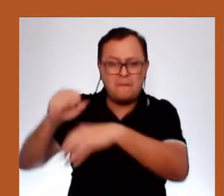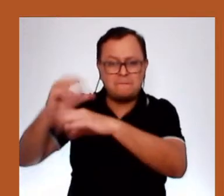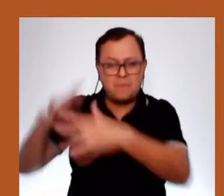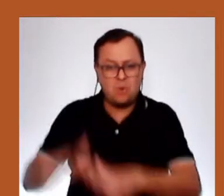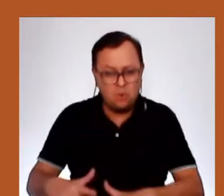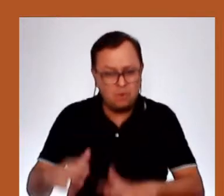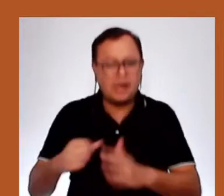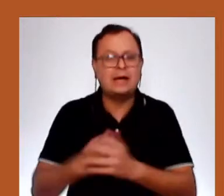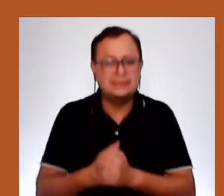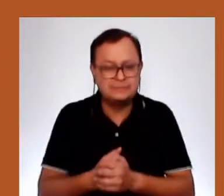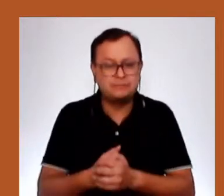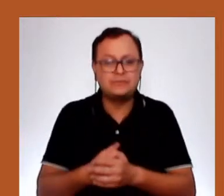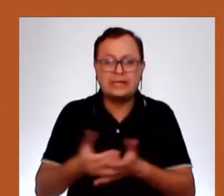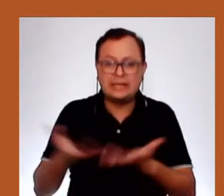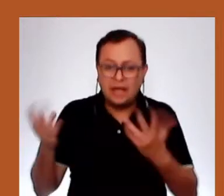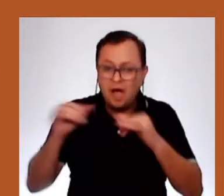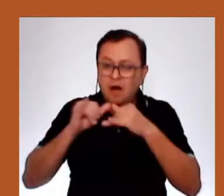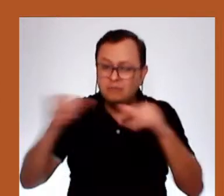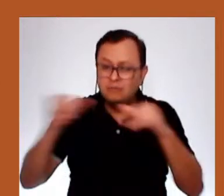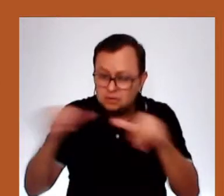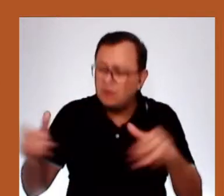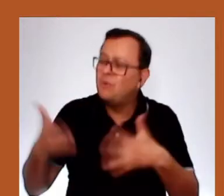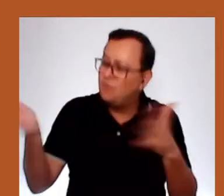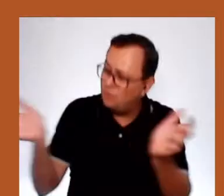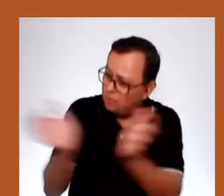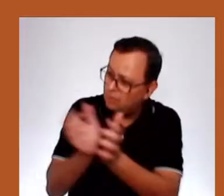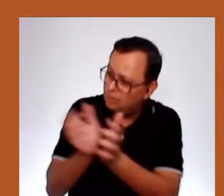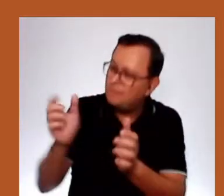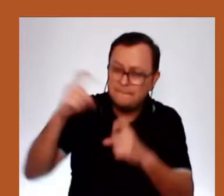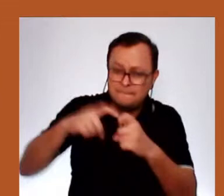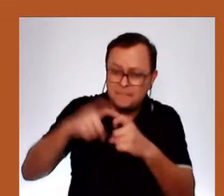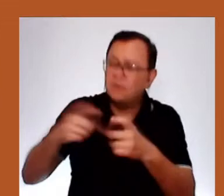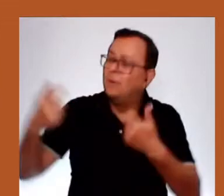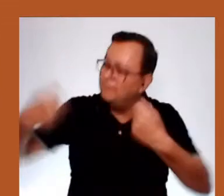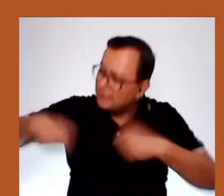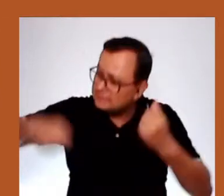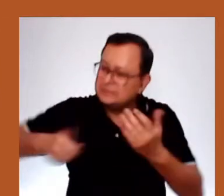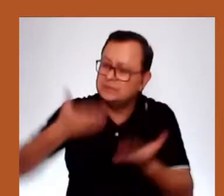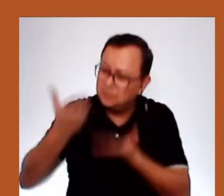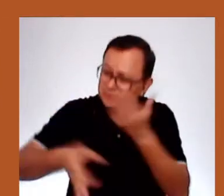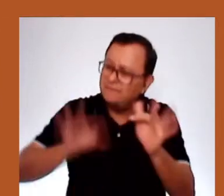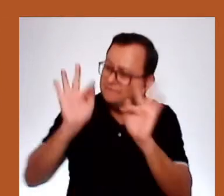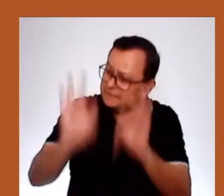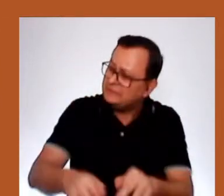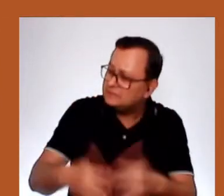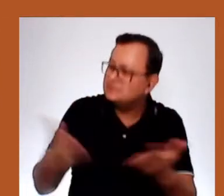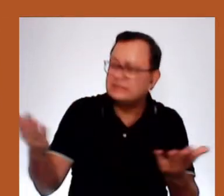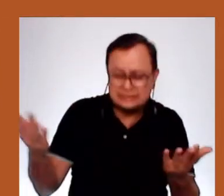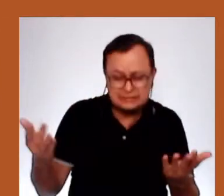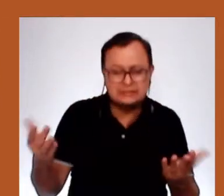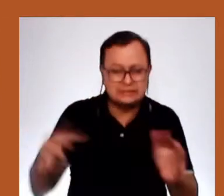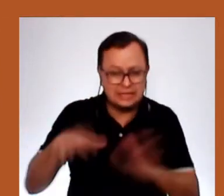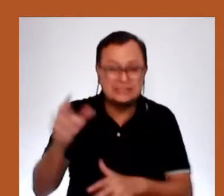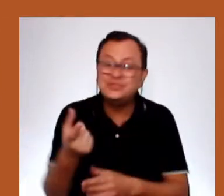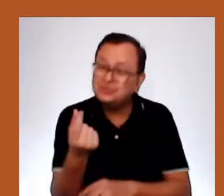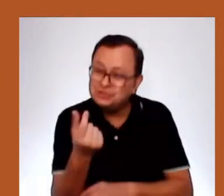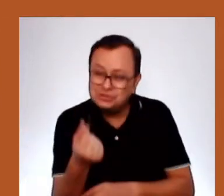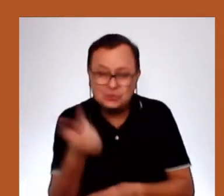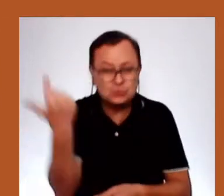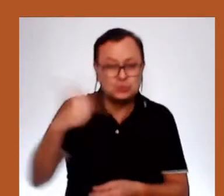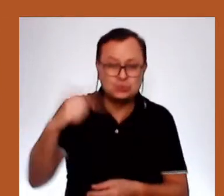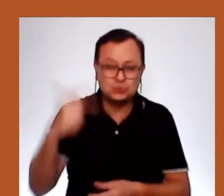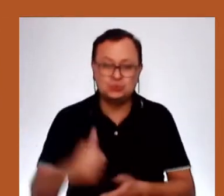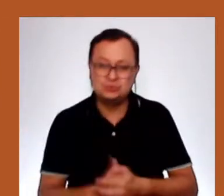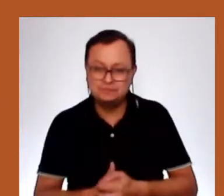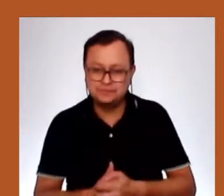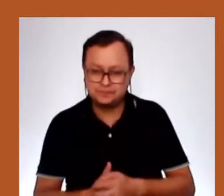cuidados paliativos é importante, sim, né? Sem recurso para fazer isso. Não que o Hospital Premier seja um espaço